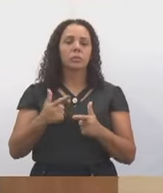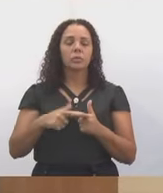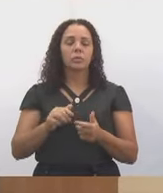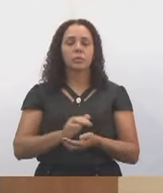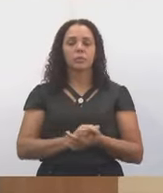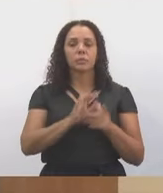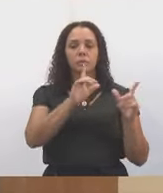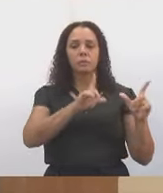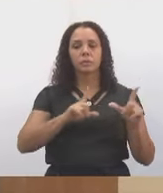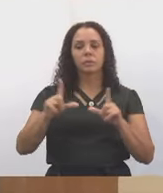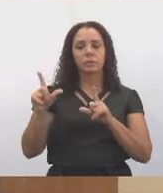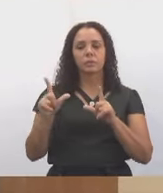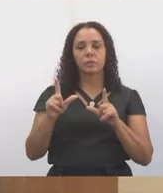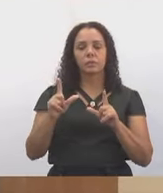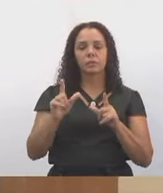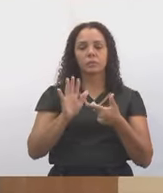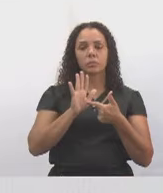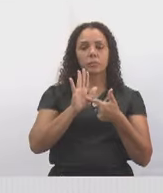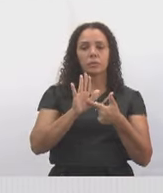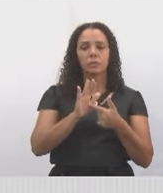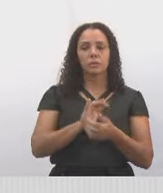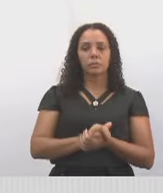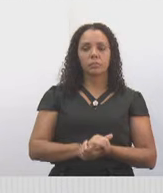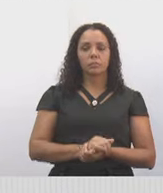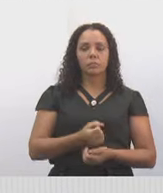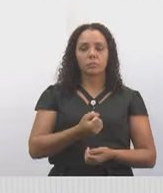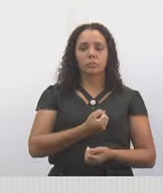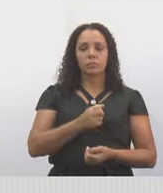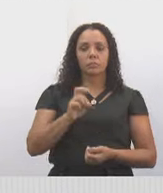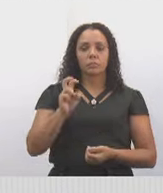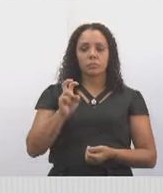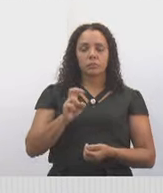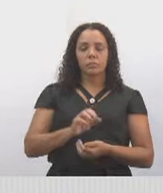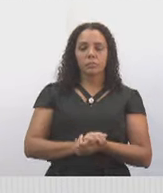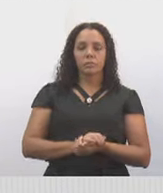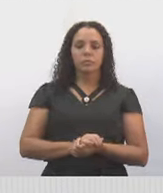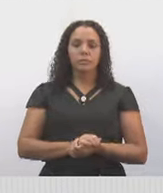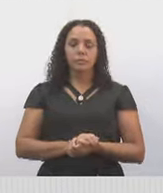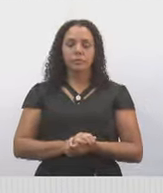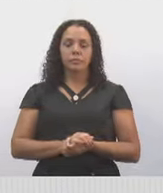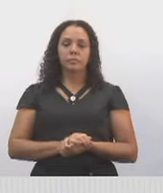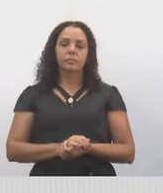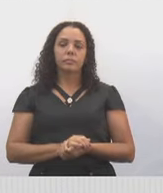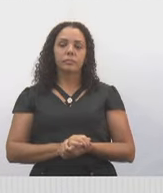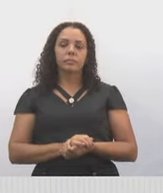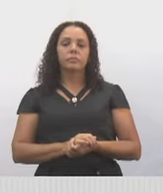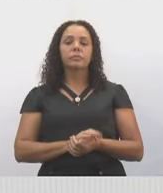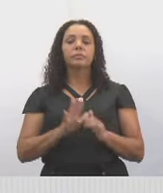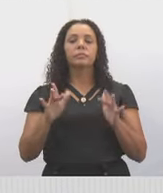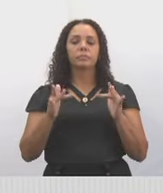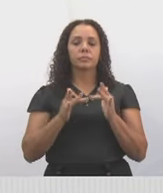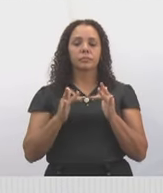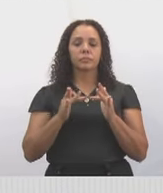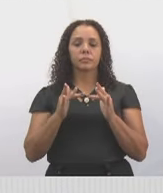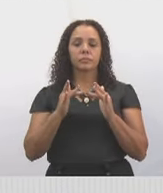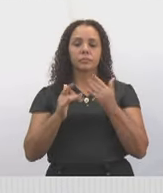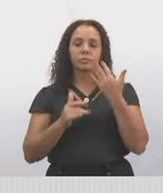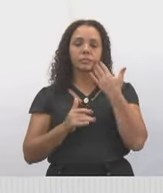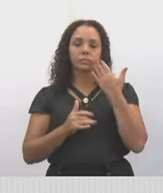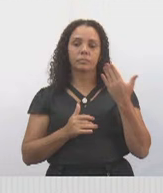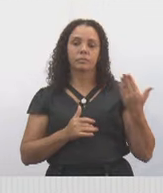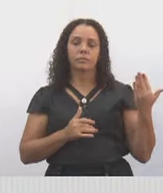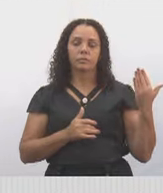meu slide por gentileza slide número cinco aparece aí o nosso contatos né